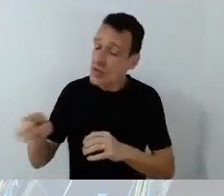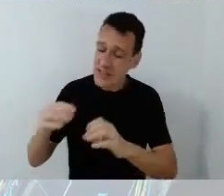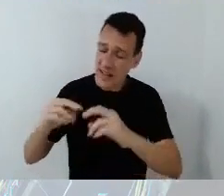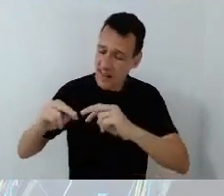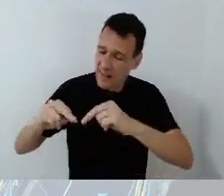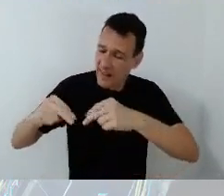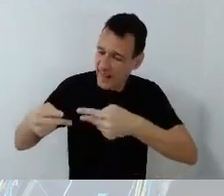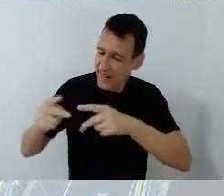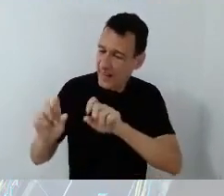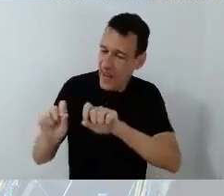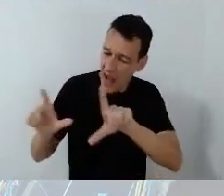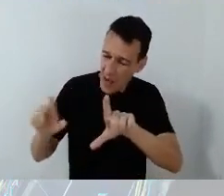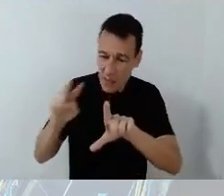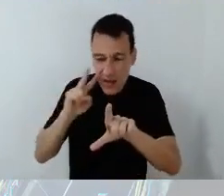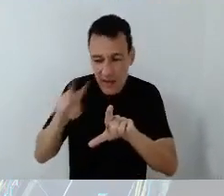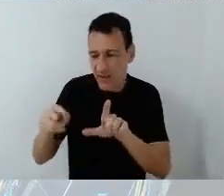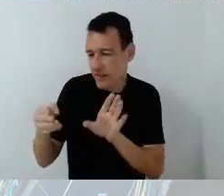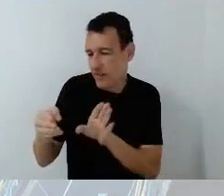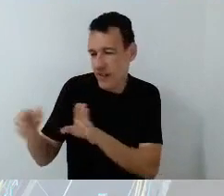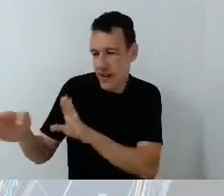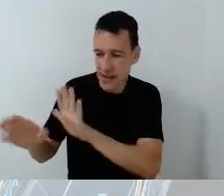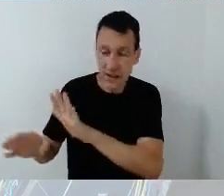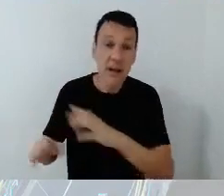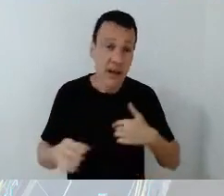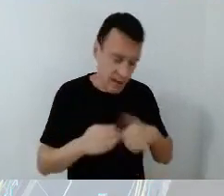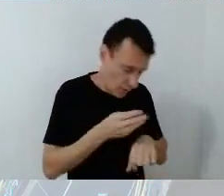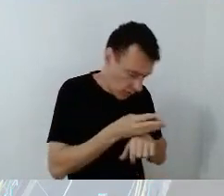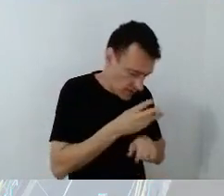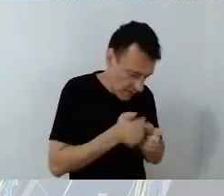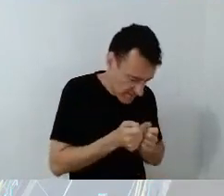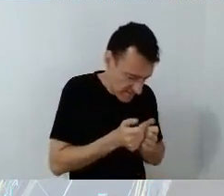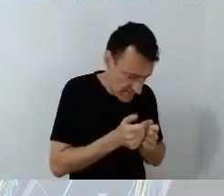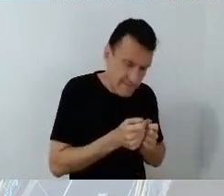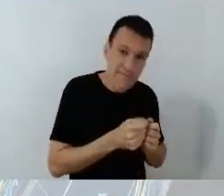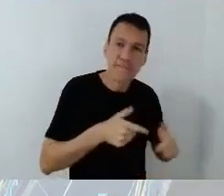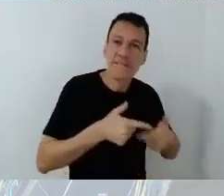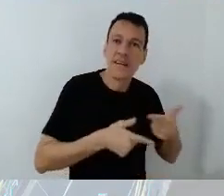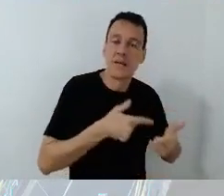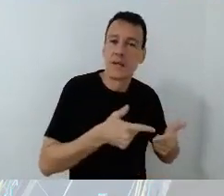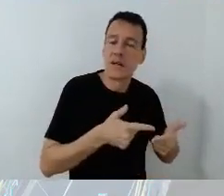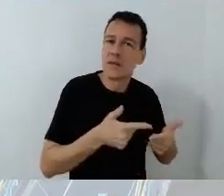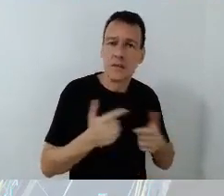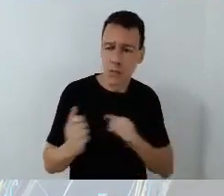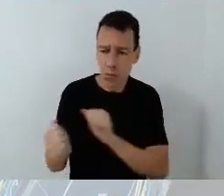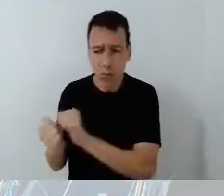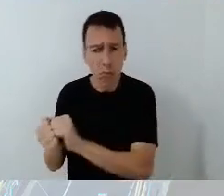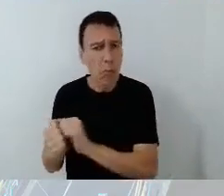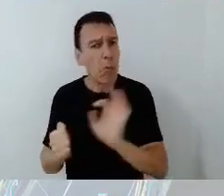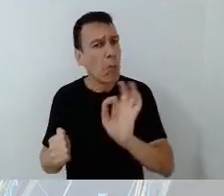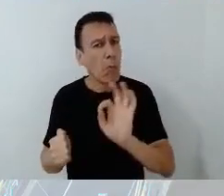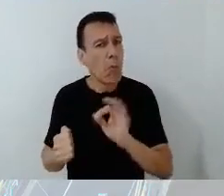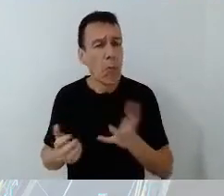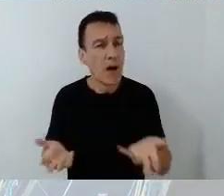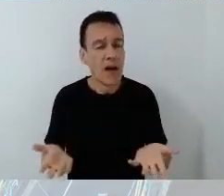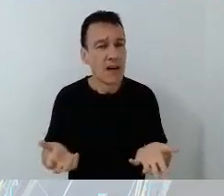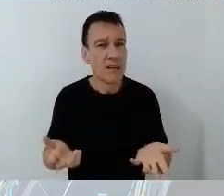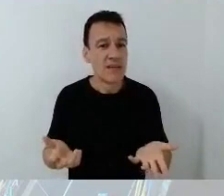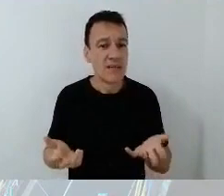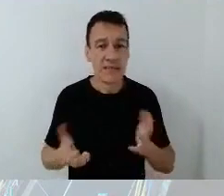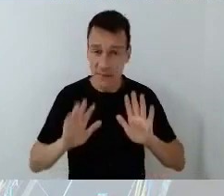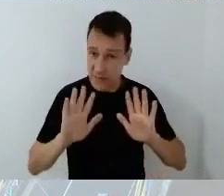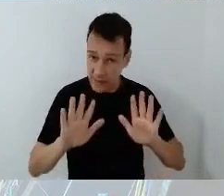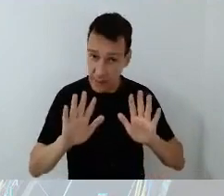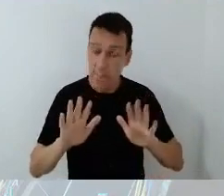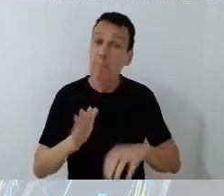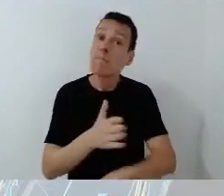trabalhando. Eu não estava no momento presente com ele. Então é um exercício, não só. Por isso que eu falei que a comunicação é